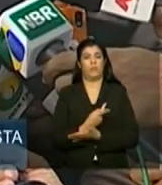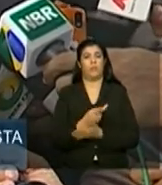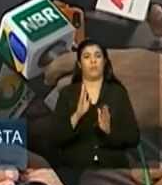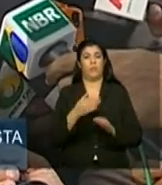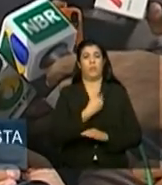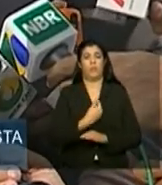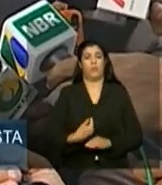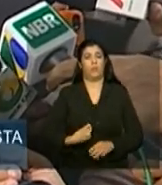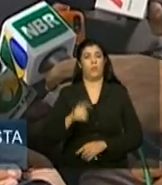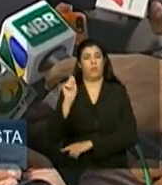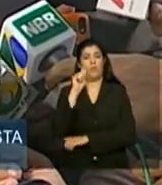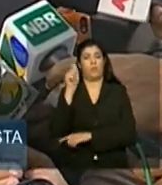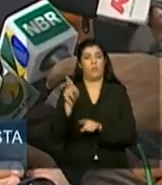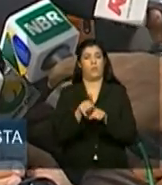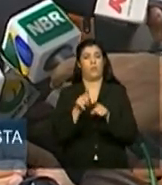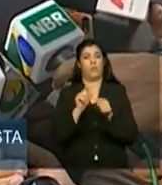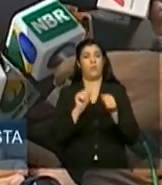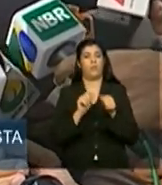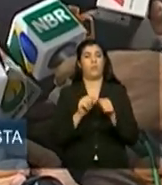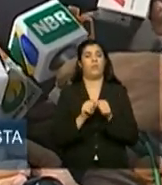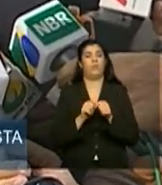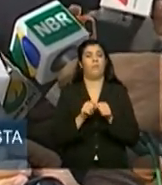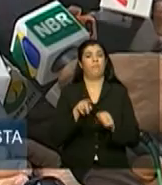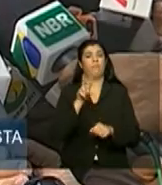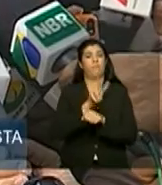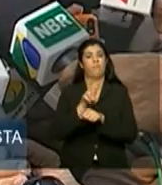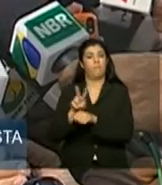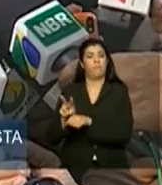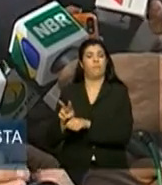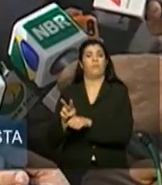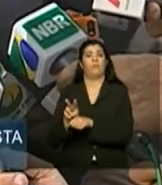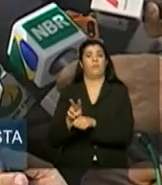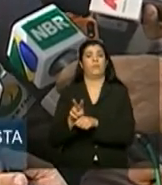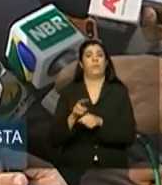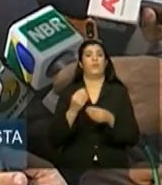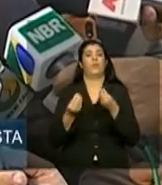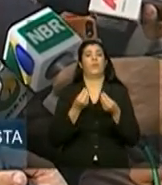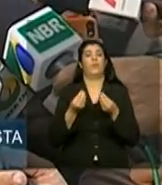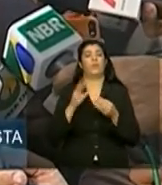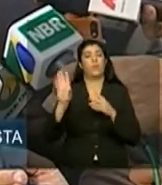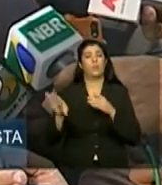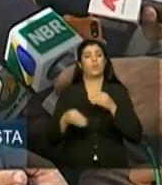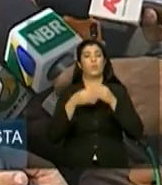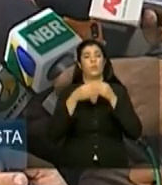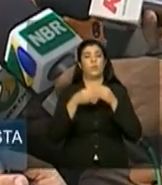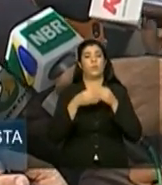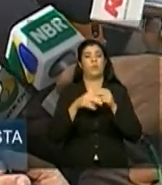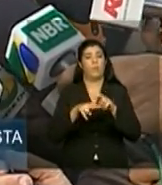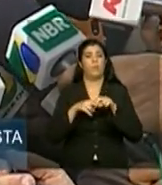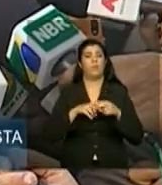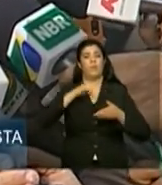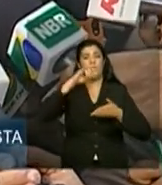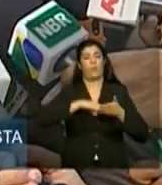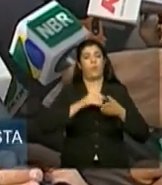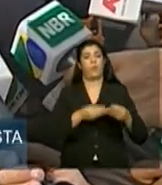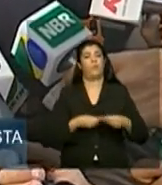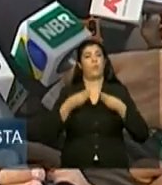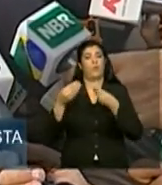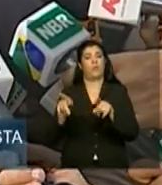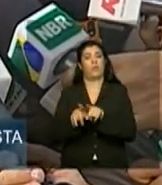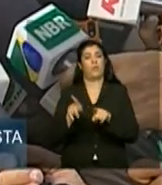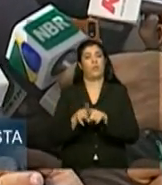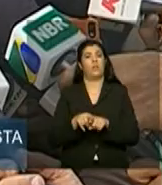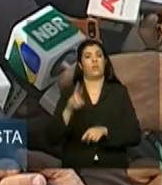governo argentino está fazendo também sobre esta questão seja incluída. E por isso que o laudo vai ser entregue também